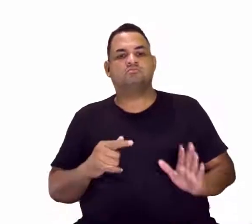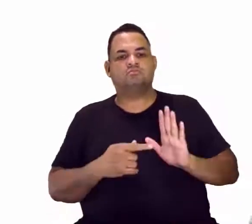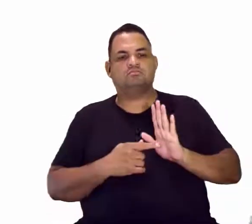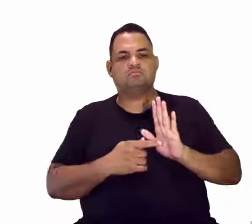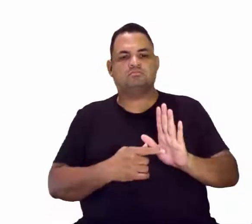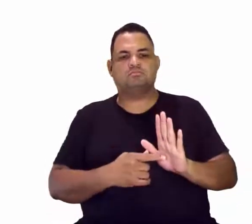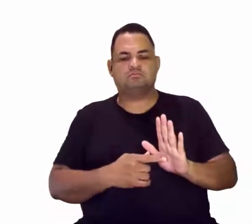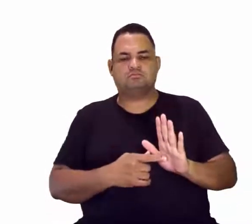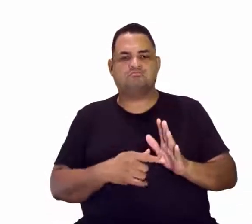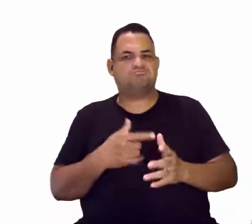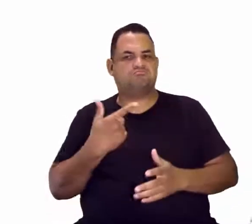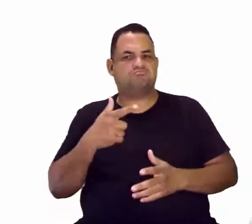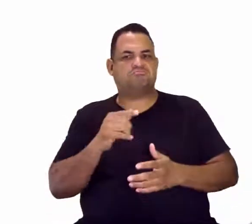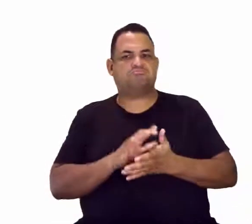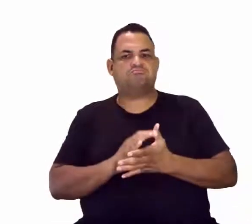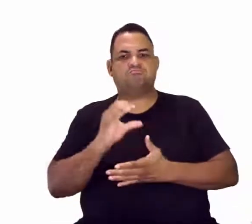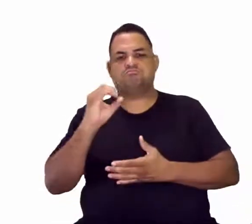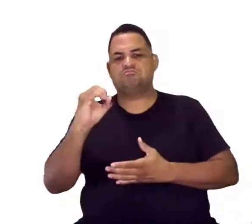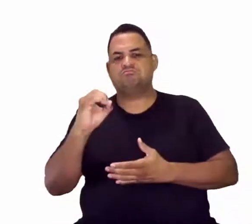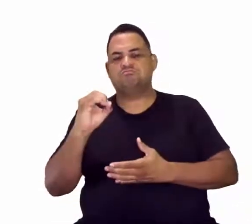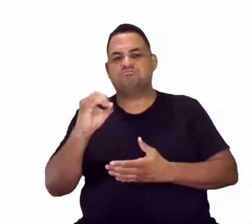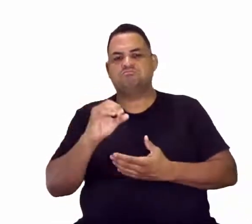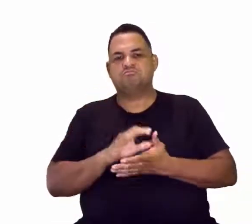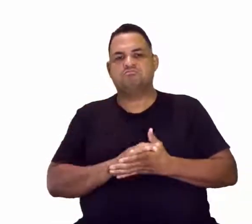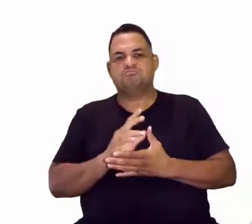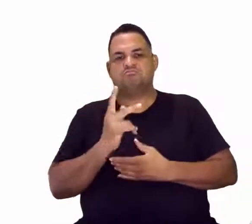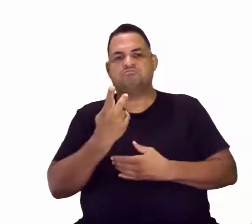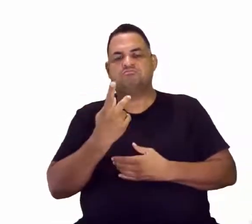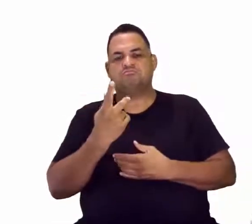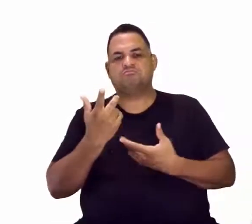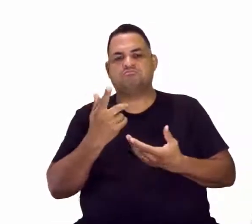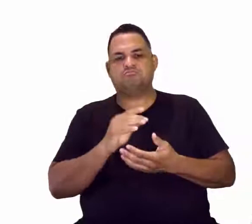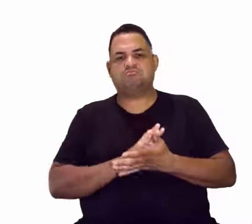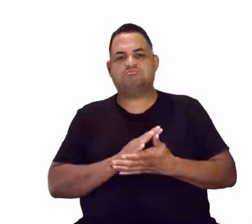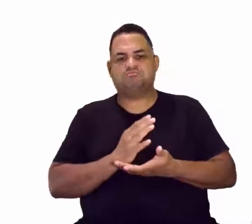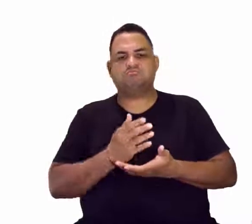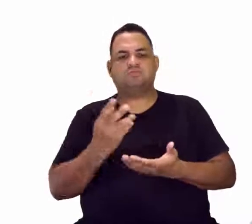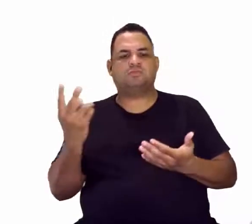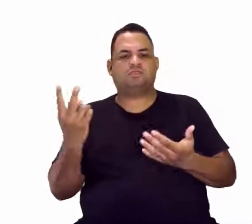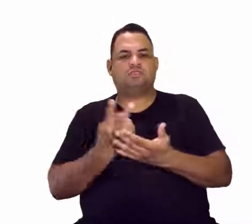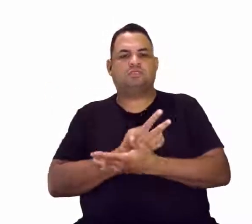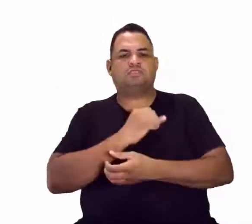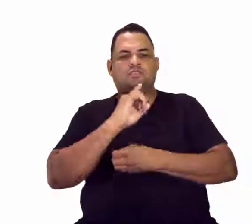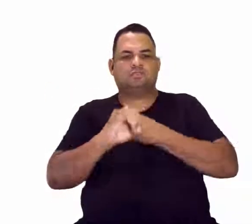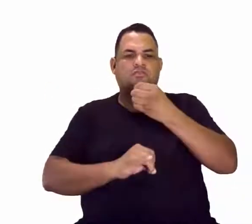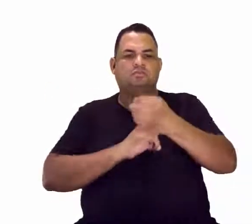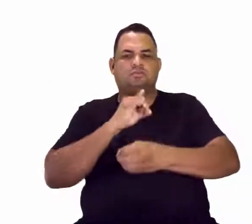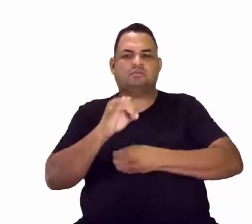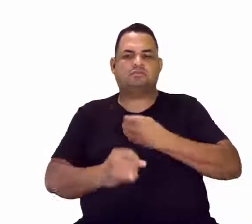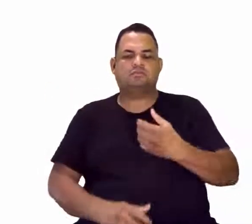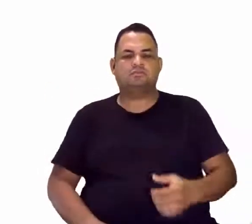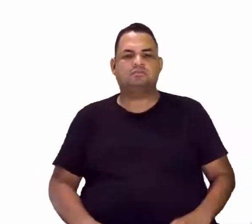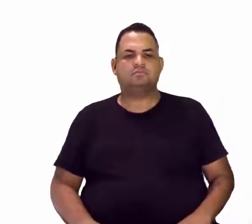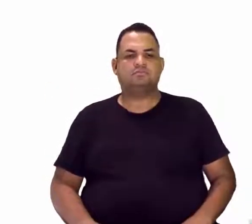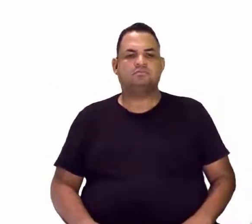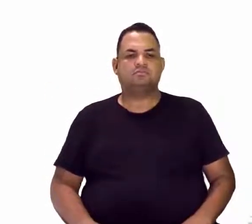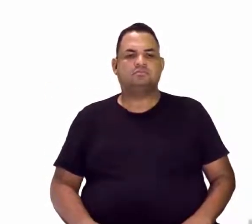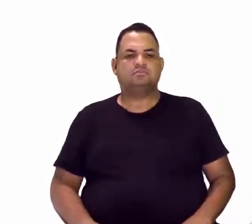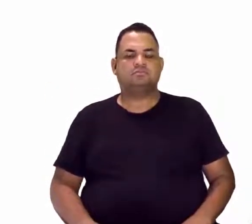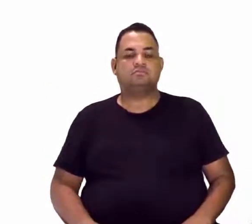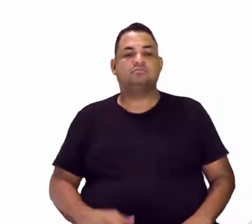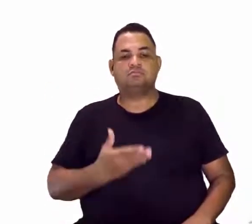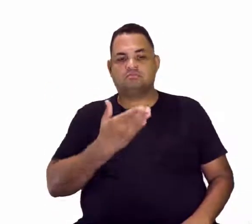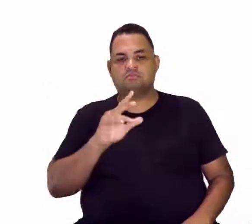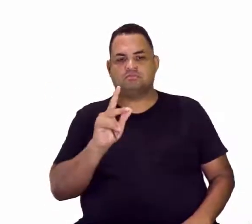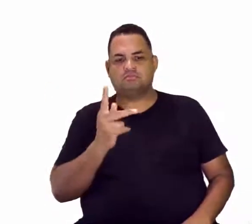nenhum oxigênio, eu já posso dizer que esse hidrogênio dele é ionizável. Por isso que nesse caso aqui o